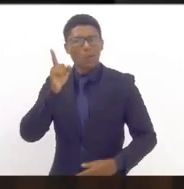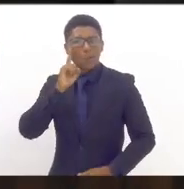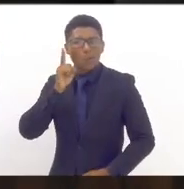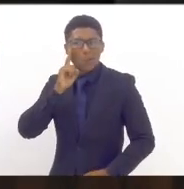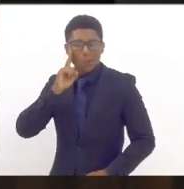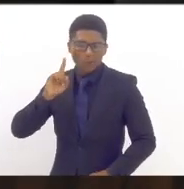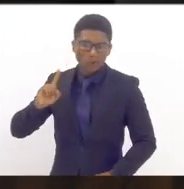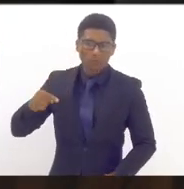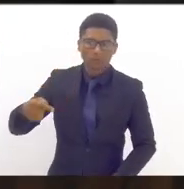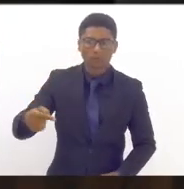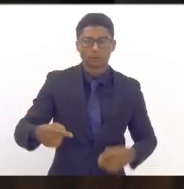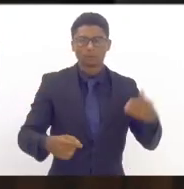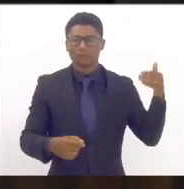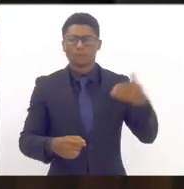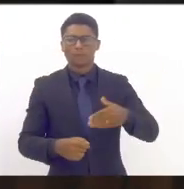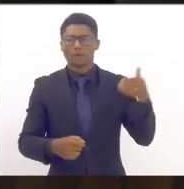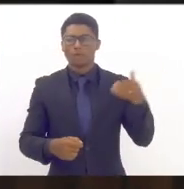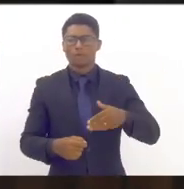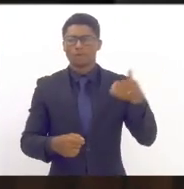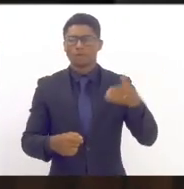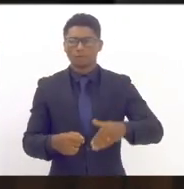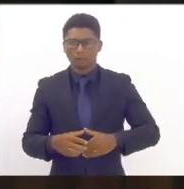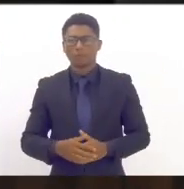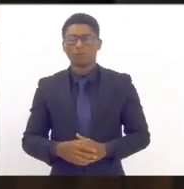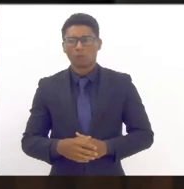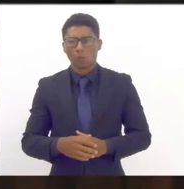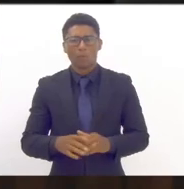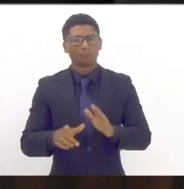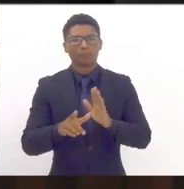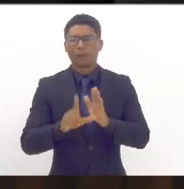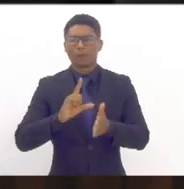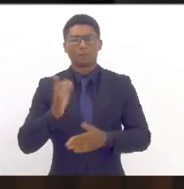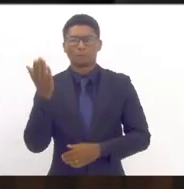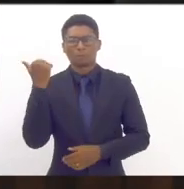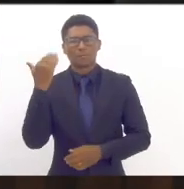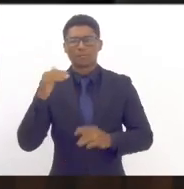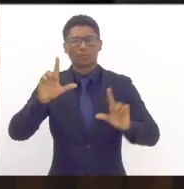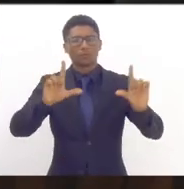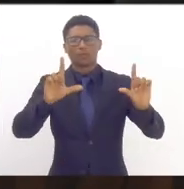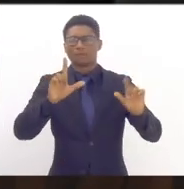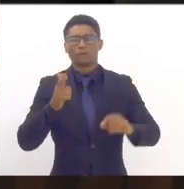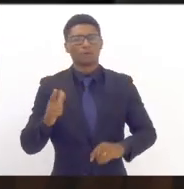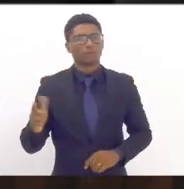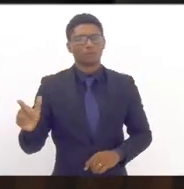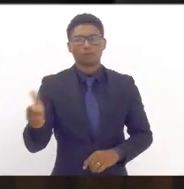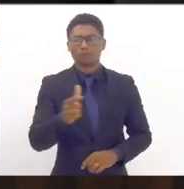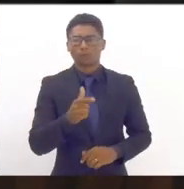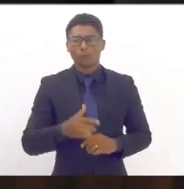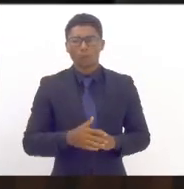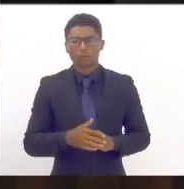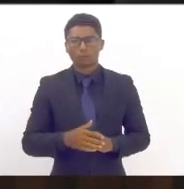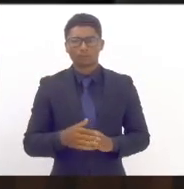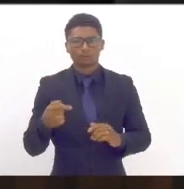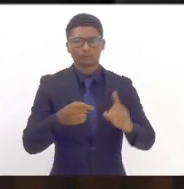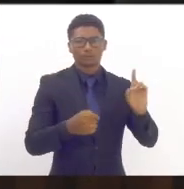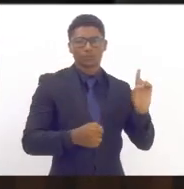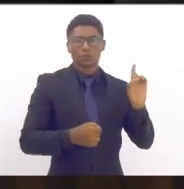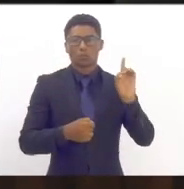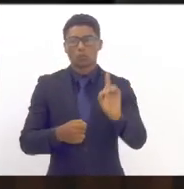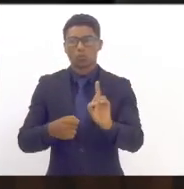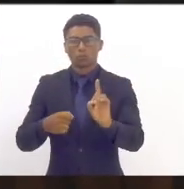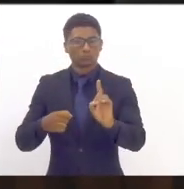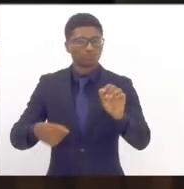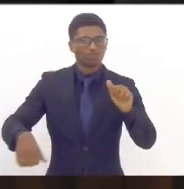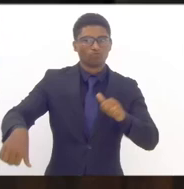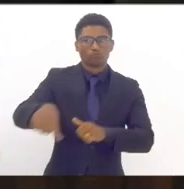à cobertura da atividade legislativa, abrindo um espaço que até então não tínhamos na TV. Ele chegou causando, como